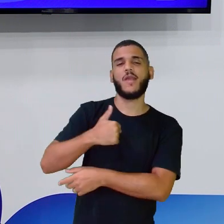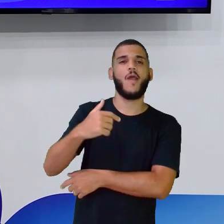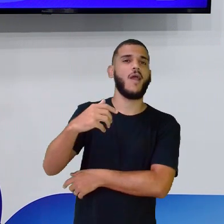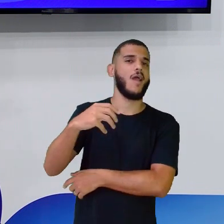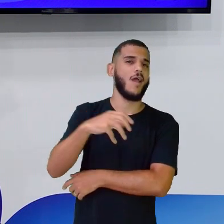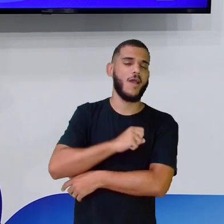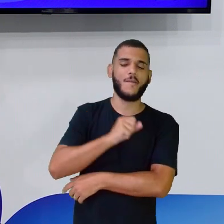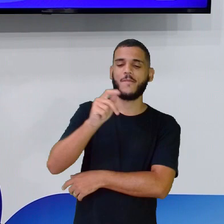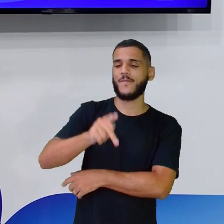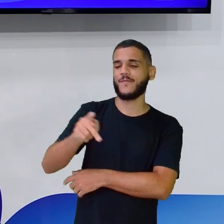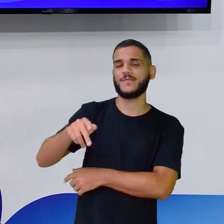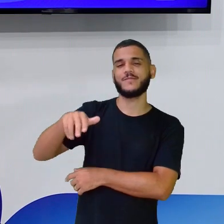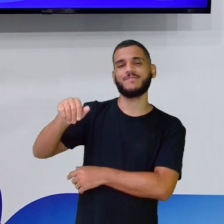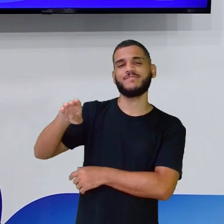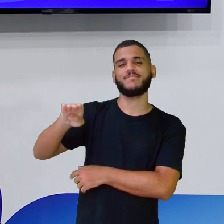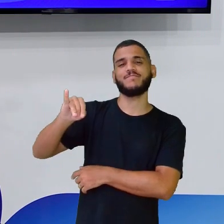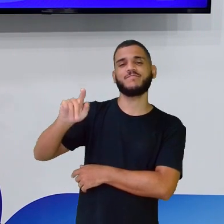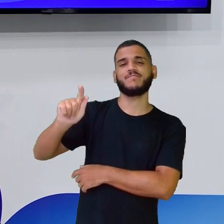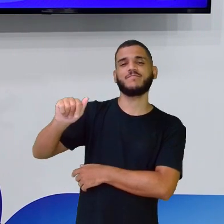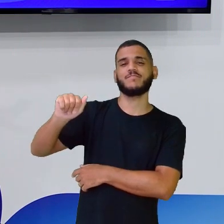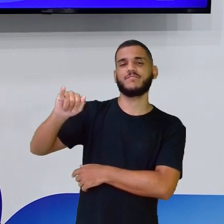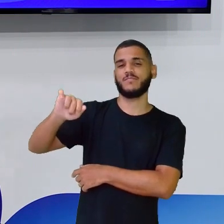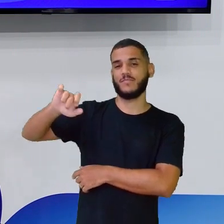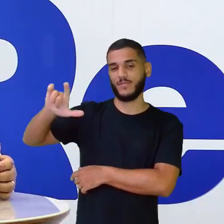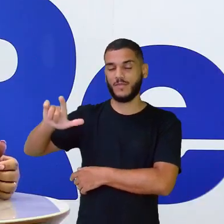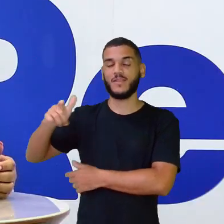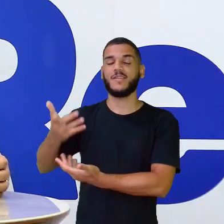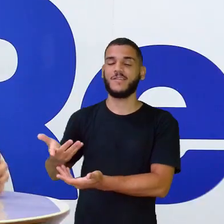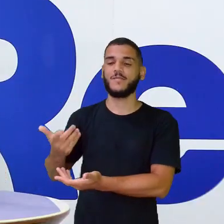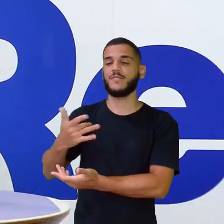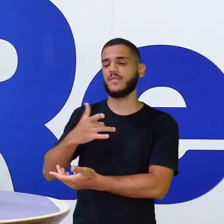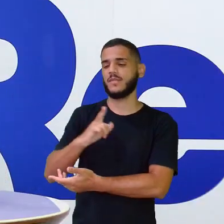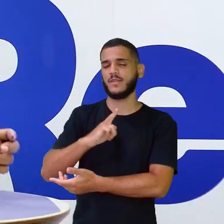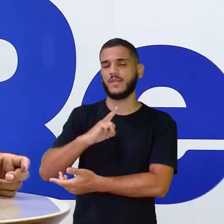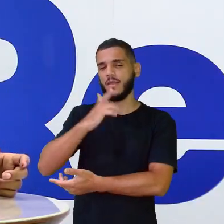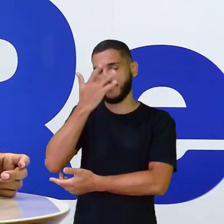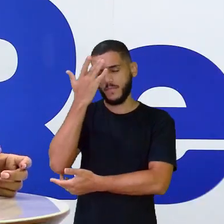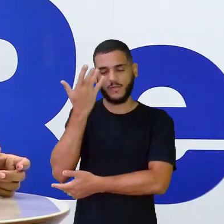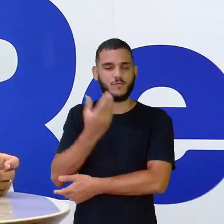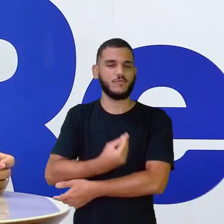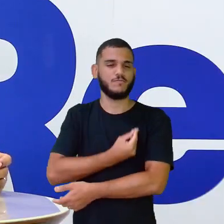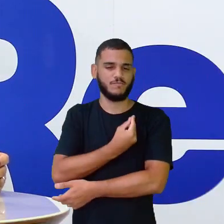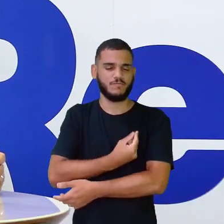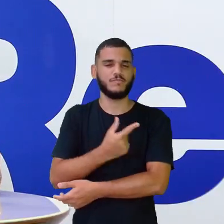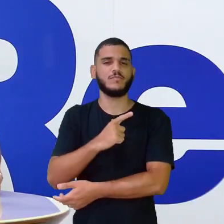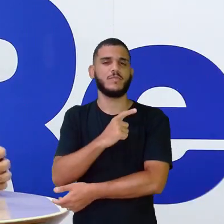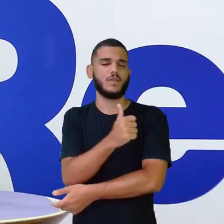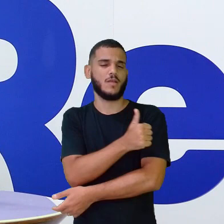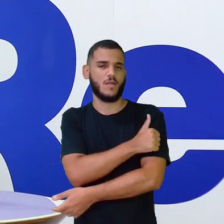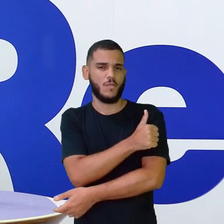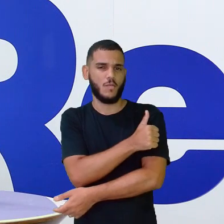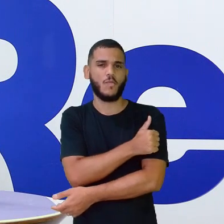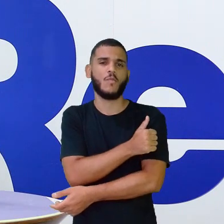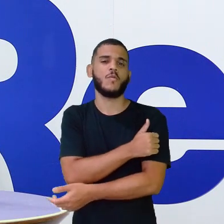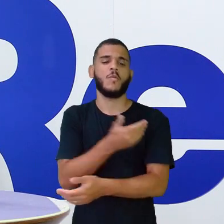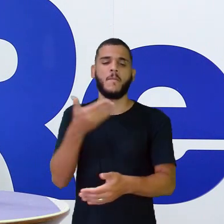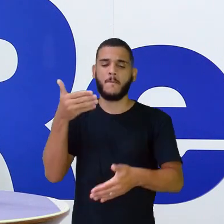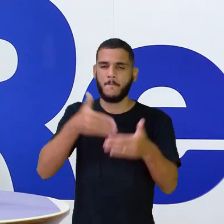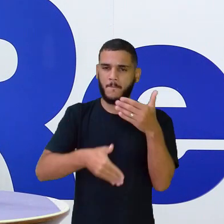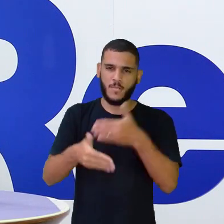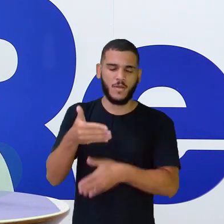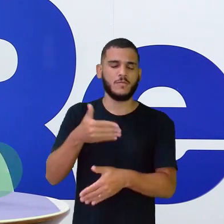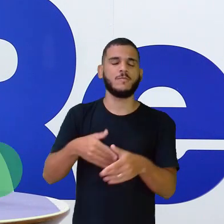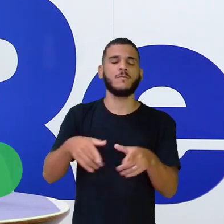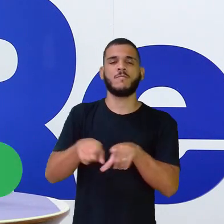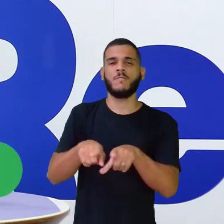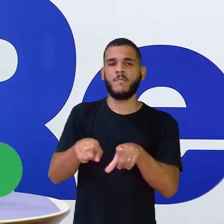amo. Professora Abigail, tem gente aí? Temos um aluno ilustre hoje aqui com a gente, participou ativamente, Olha! a